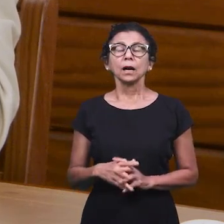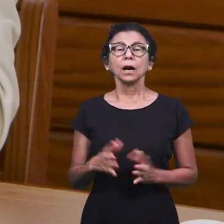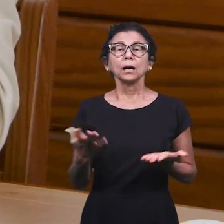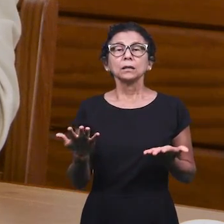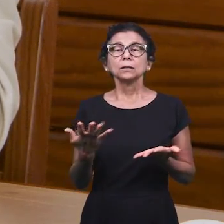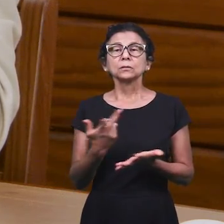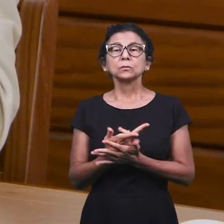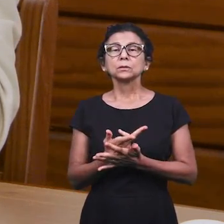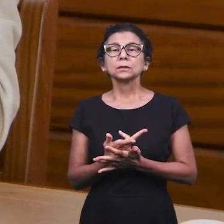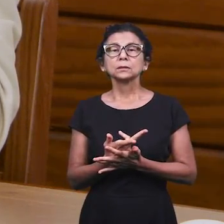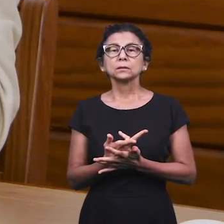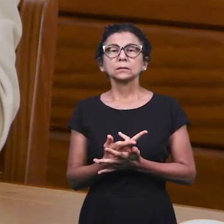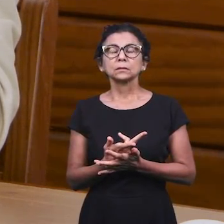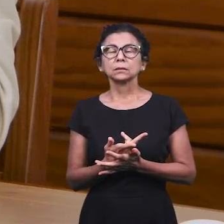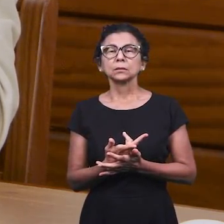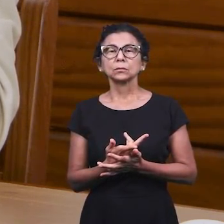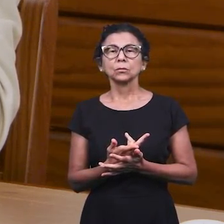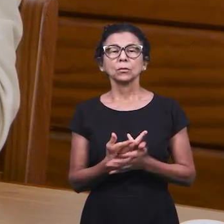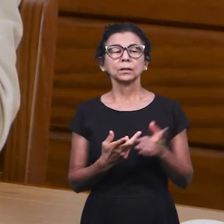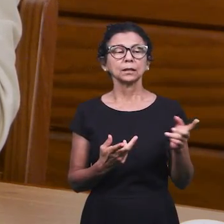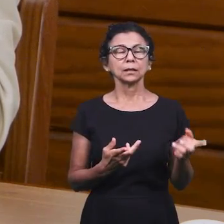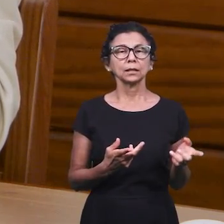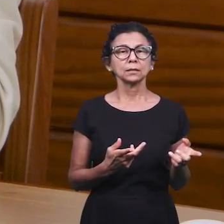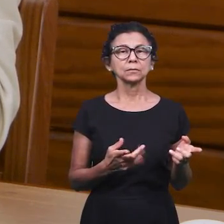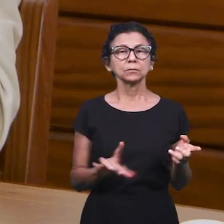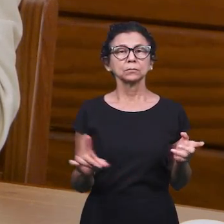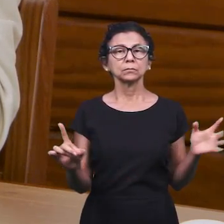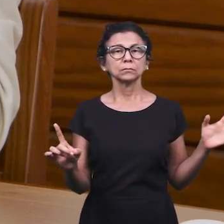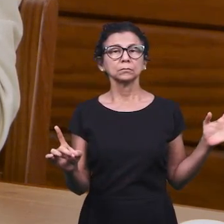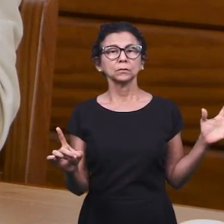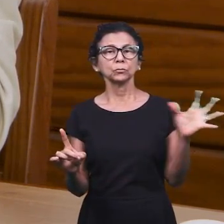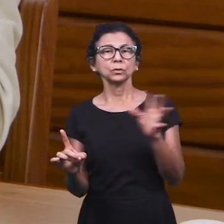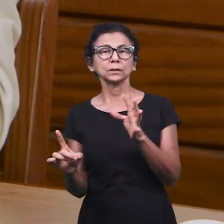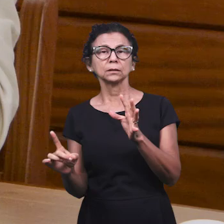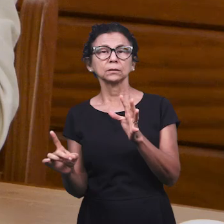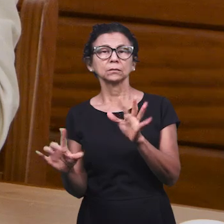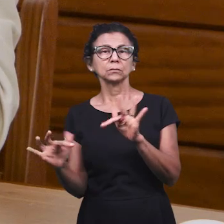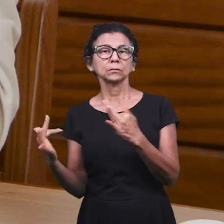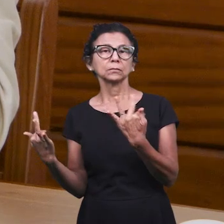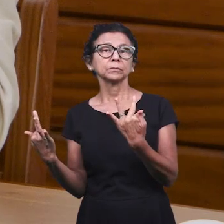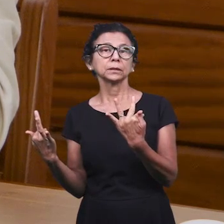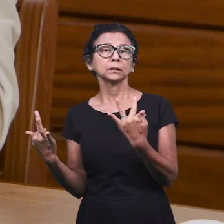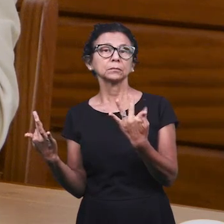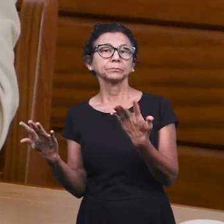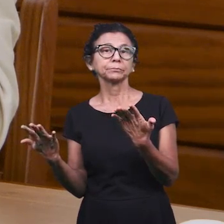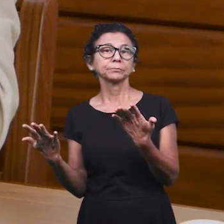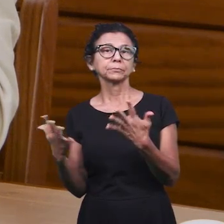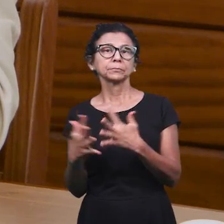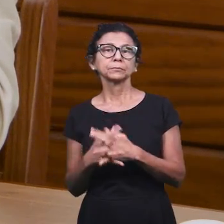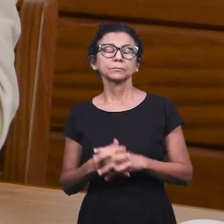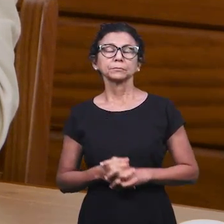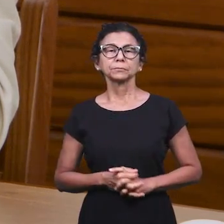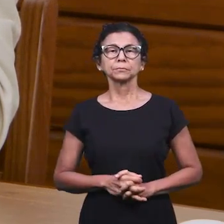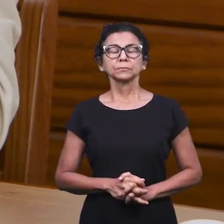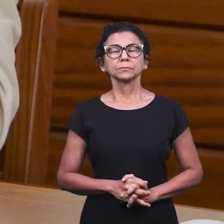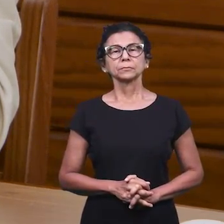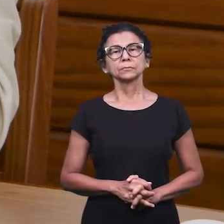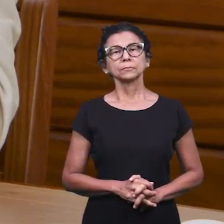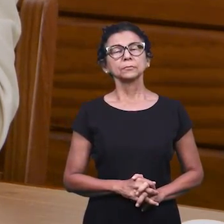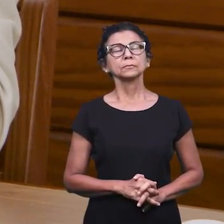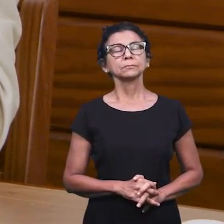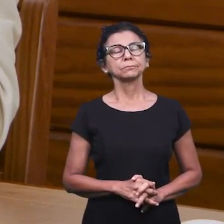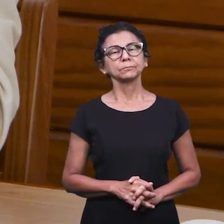lares. E esse padrão do mundo tem entrado nas famílias. Então, o que está acontecendo? O